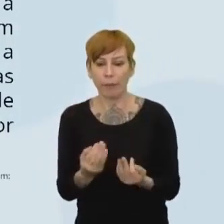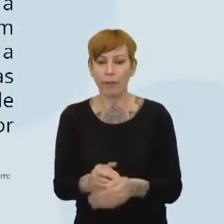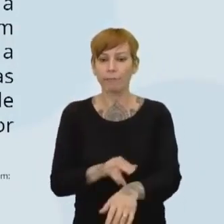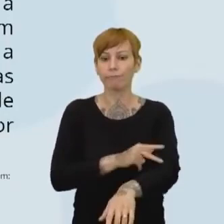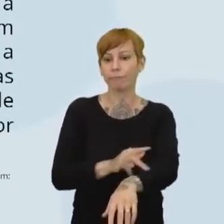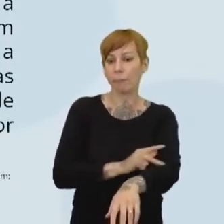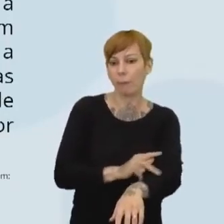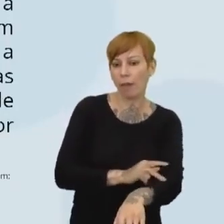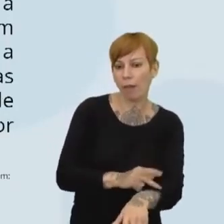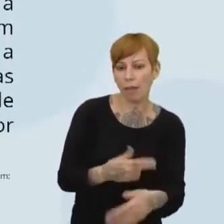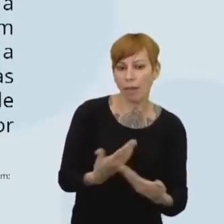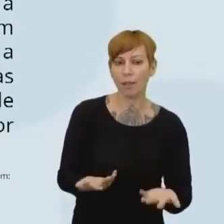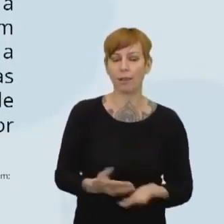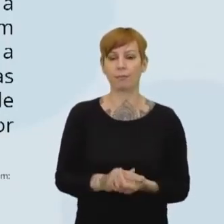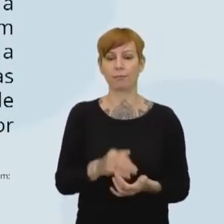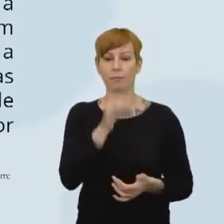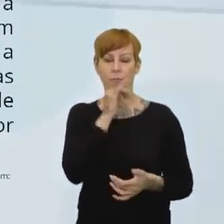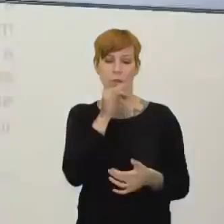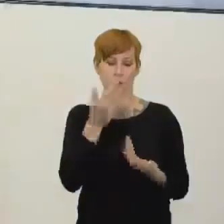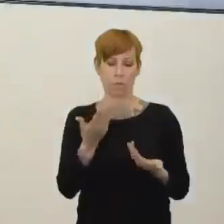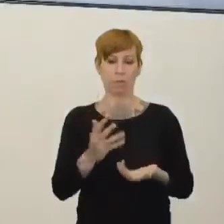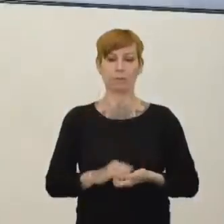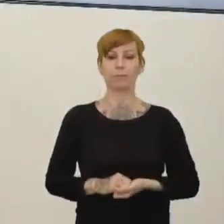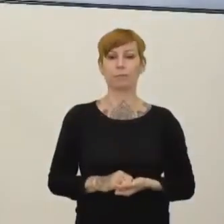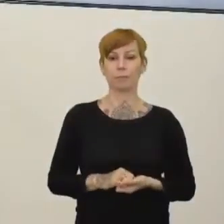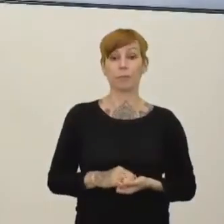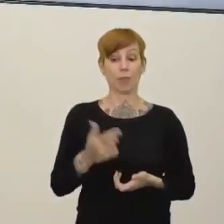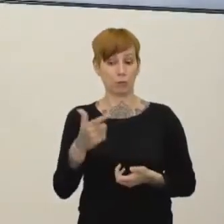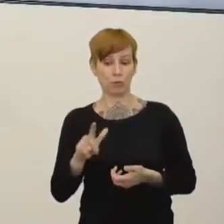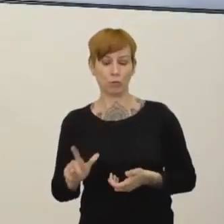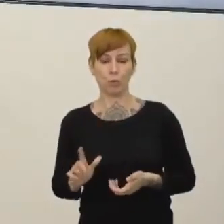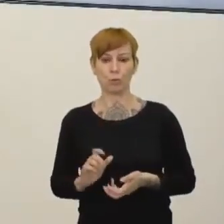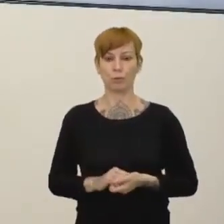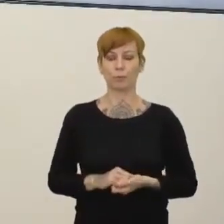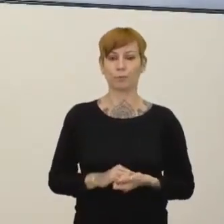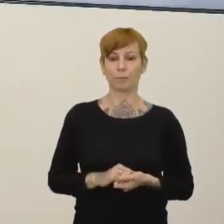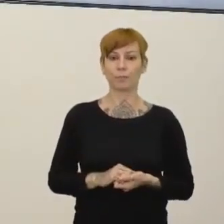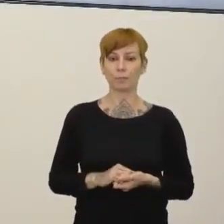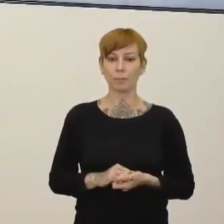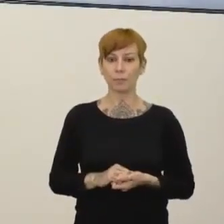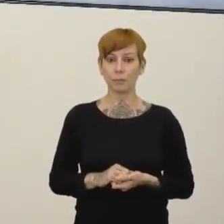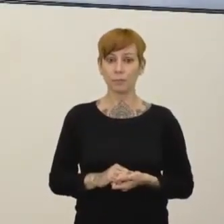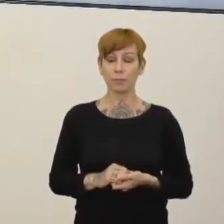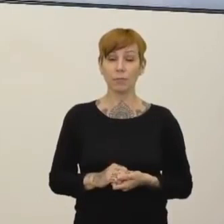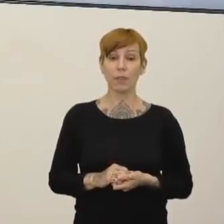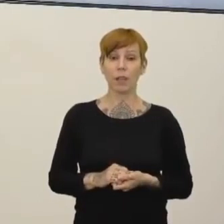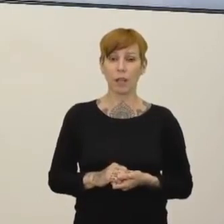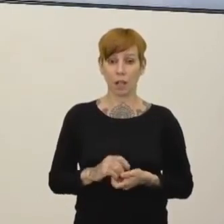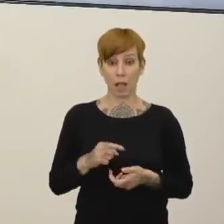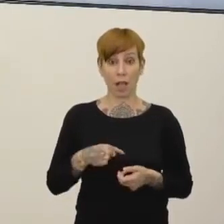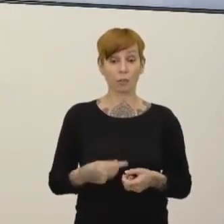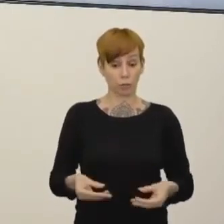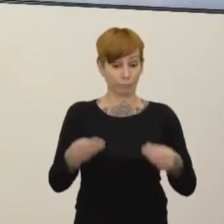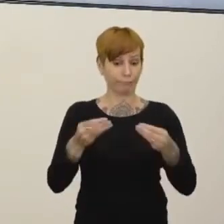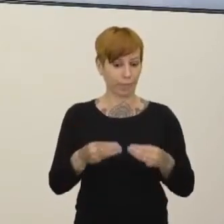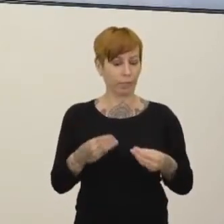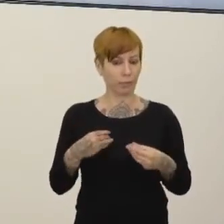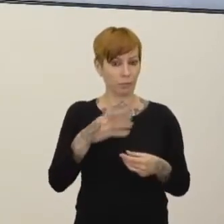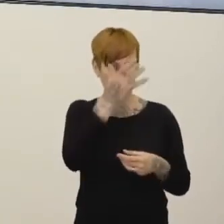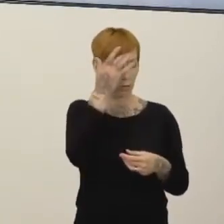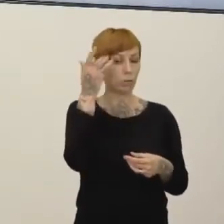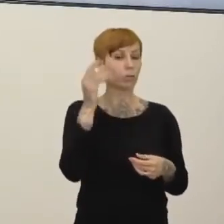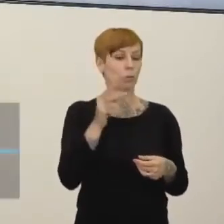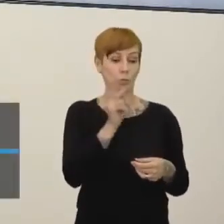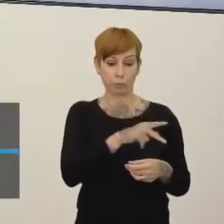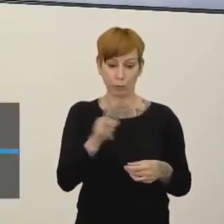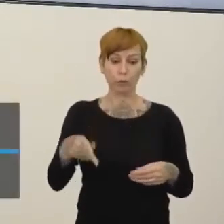e por aí vai, né? Por exemplo. Volta de novo. Então, a gente traz a questão dos participantes, ali dos